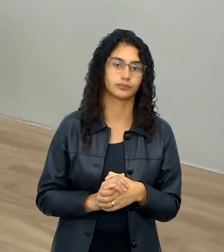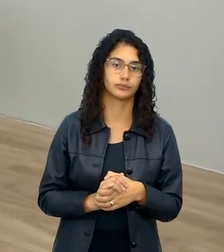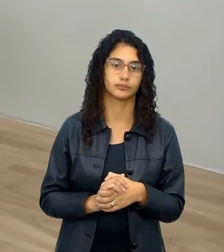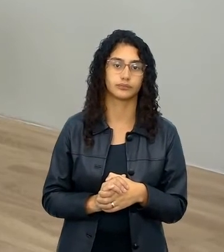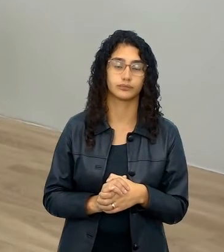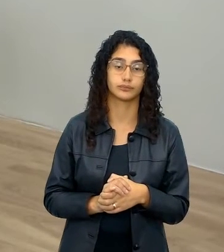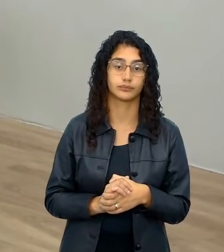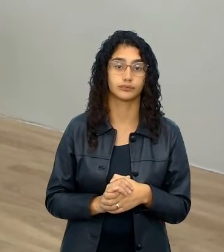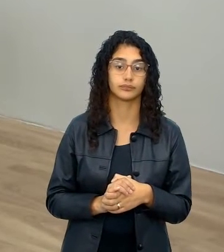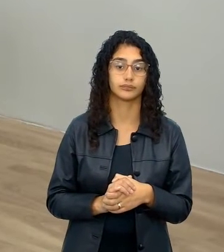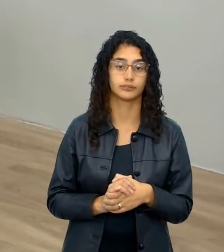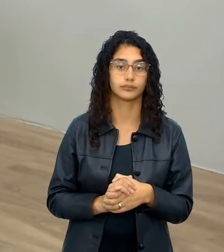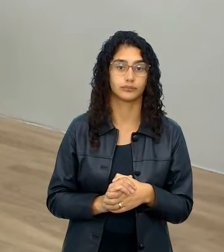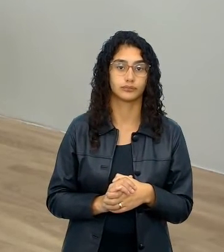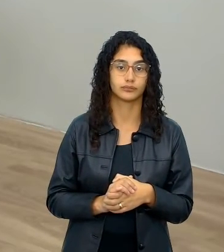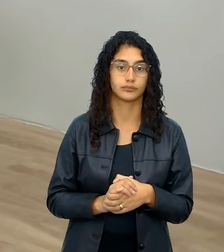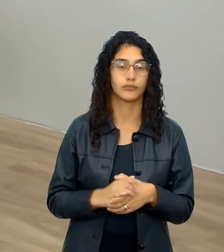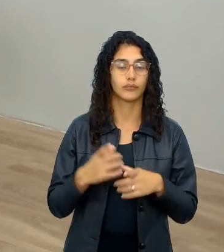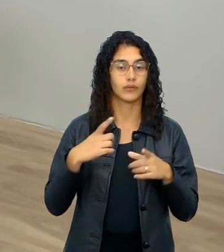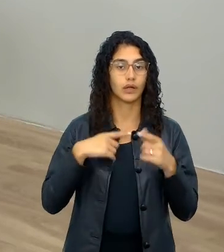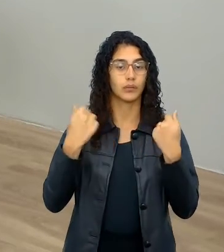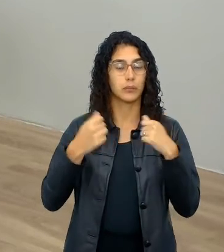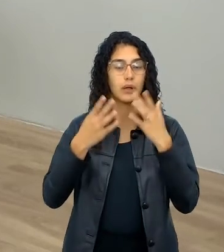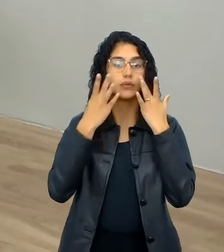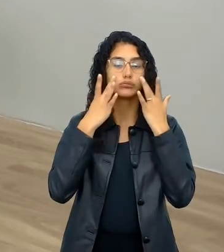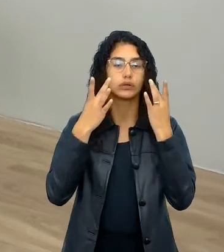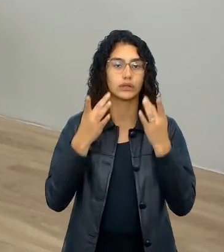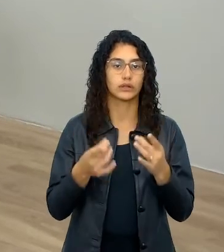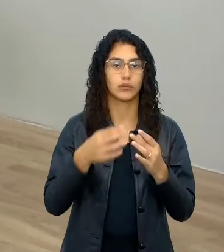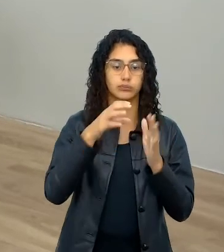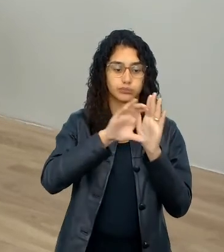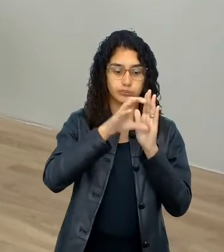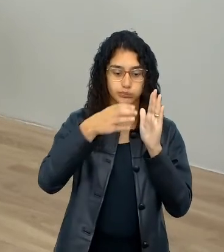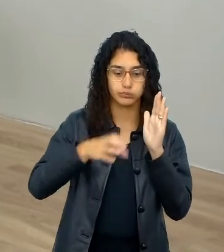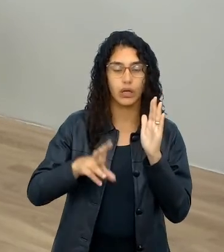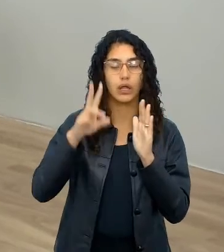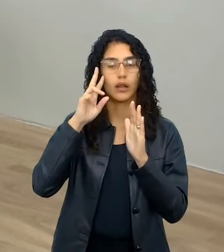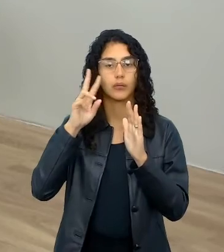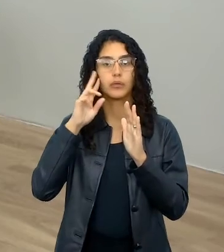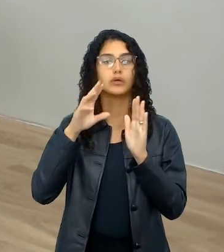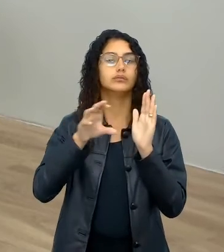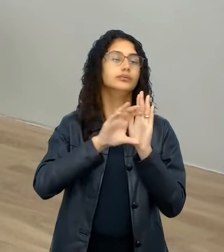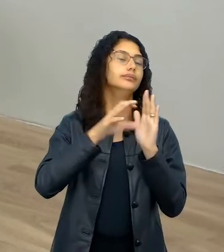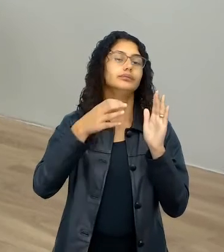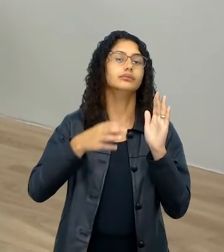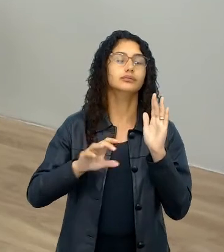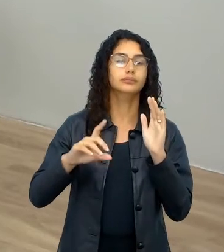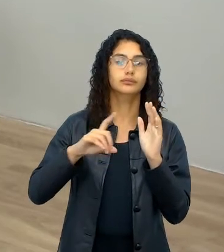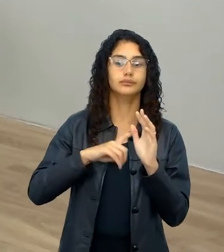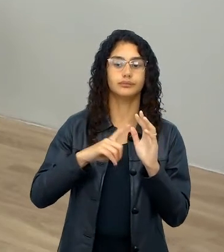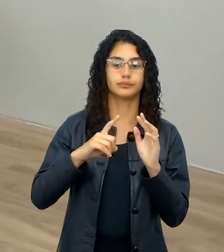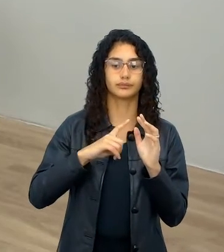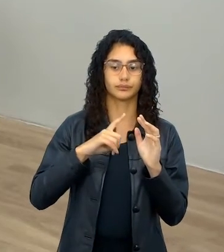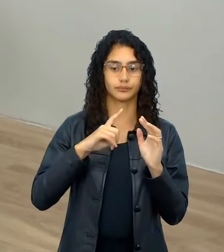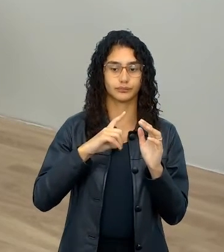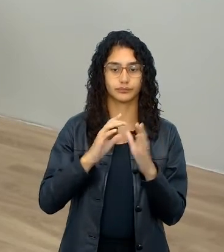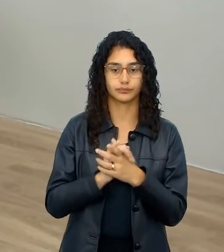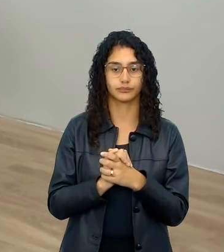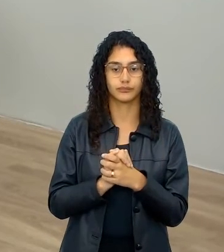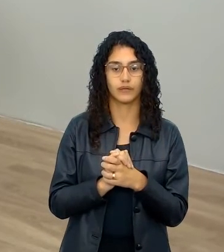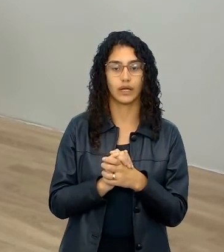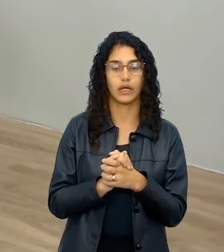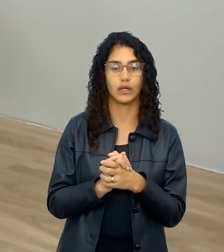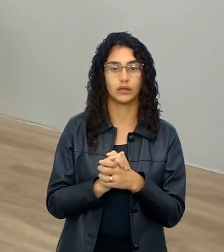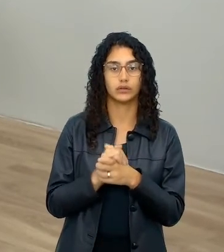uma questão de inserção desse saneamento básico, né? Lembrando que saneamento é você ter a questão limpa,